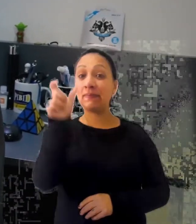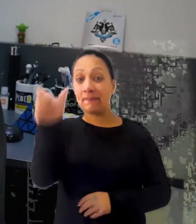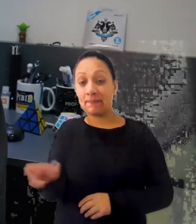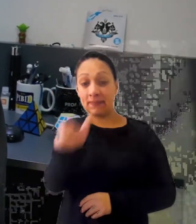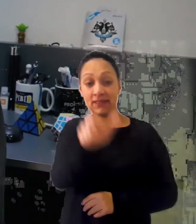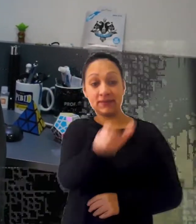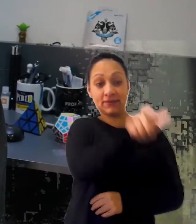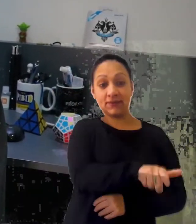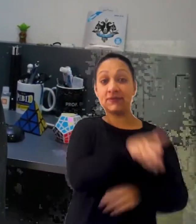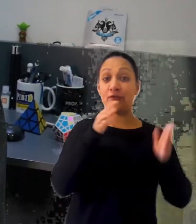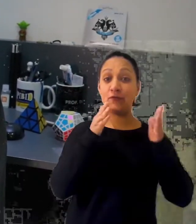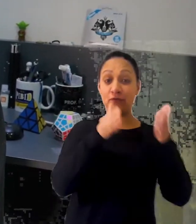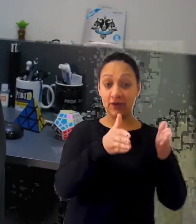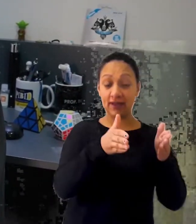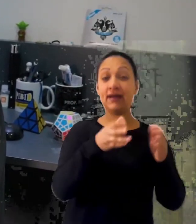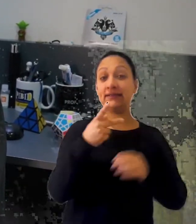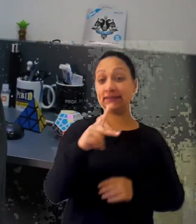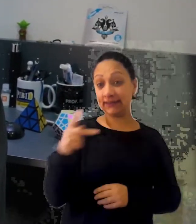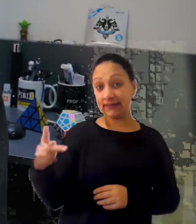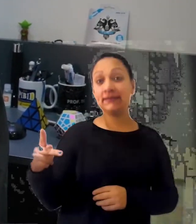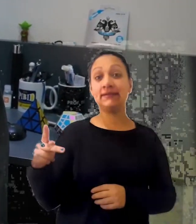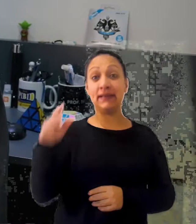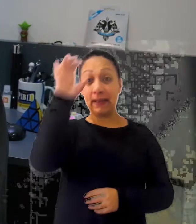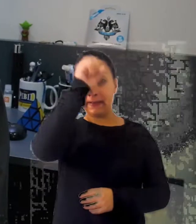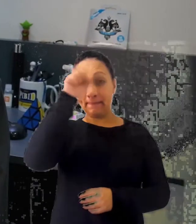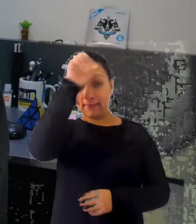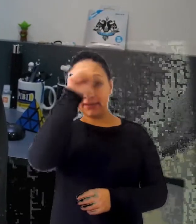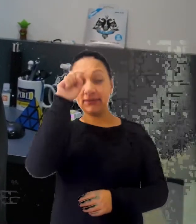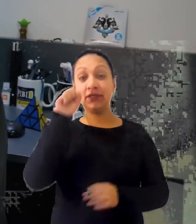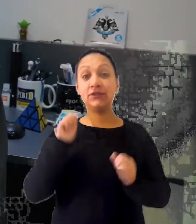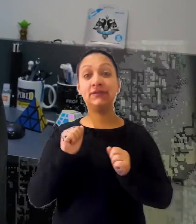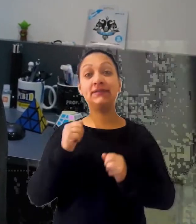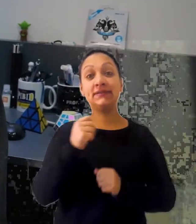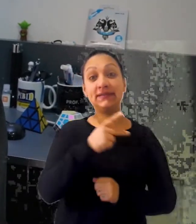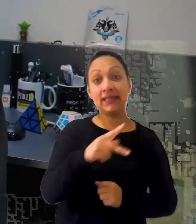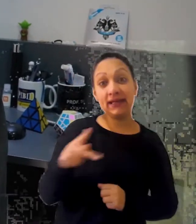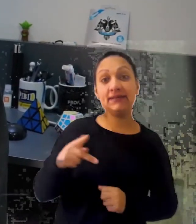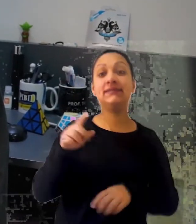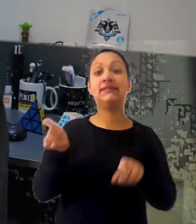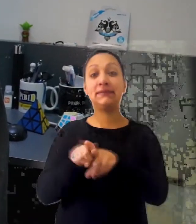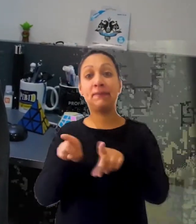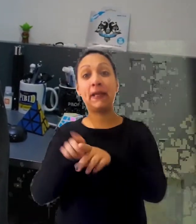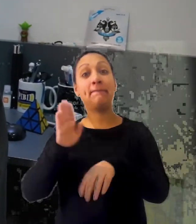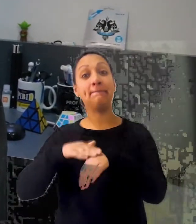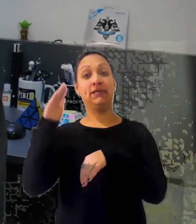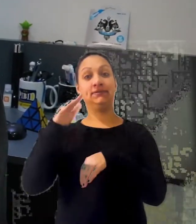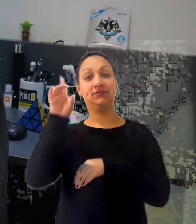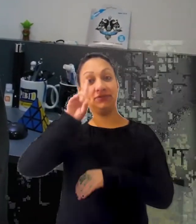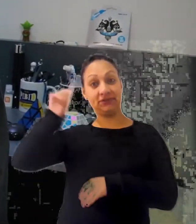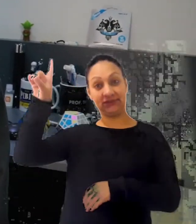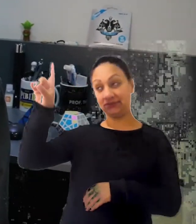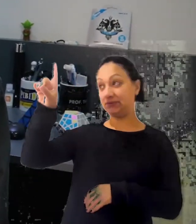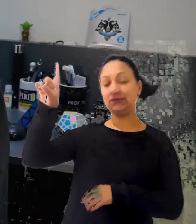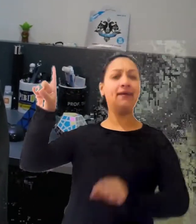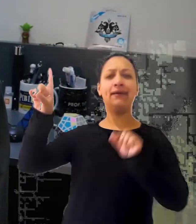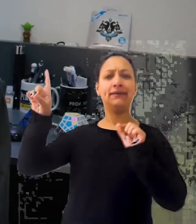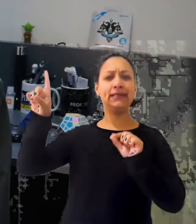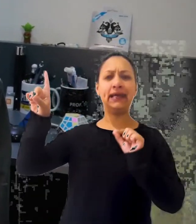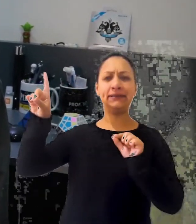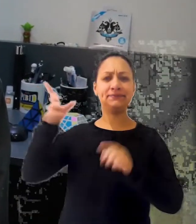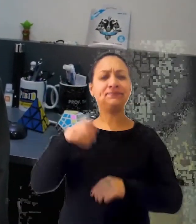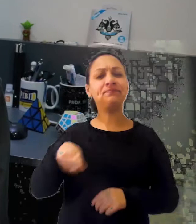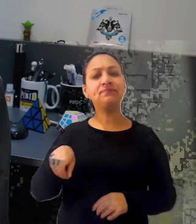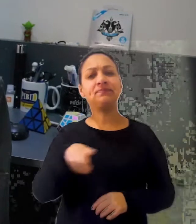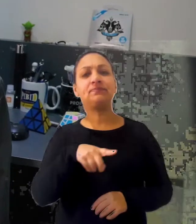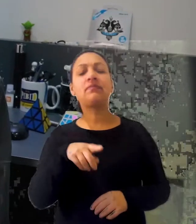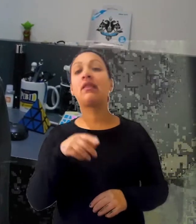nesses 3 personagens que estão na Bíblia e aprender com eles, aprender mais de Deus. Que personagens são? Nós vamos